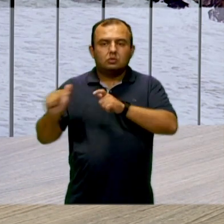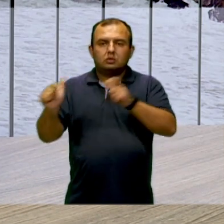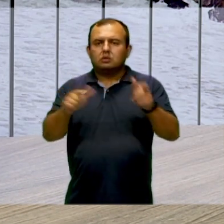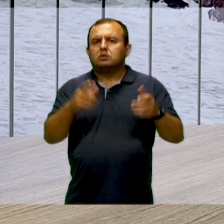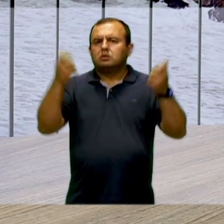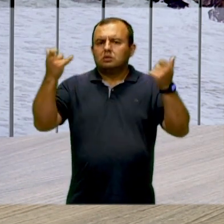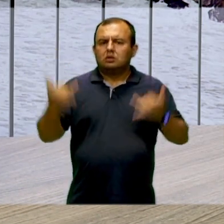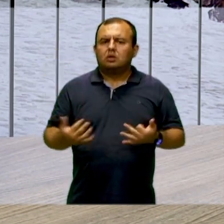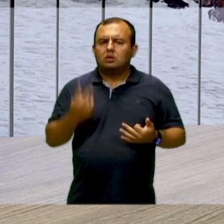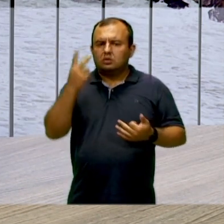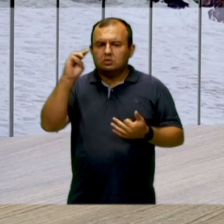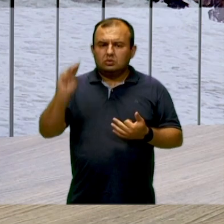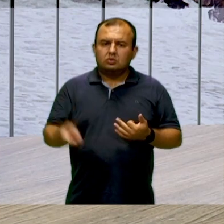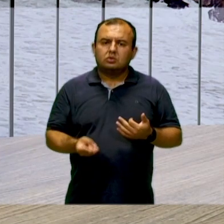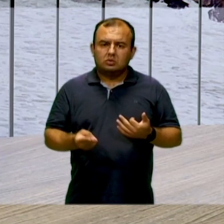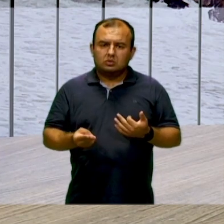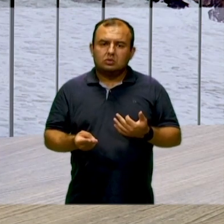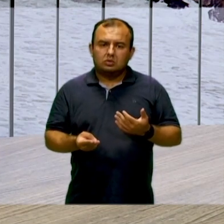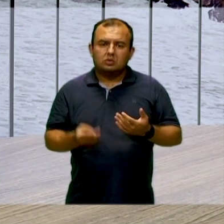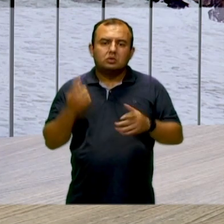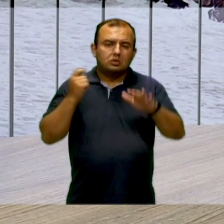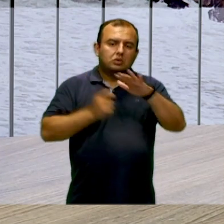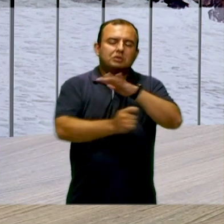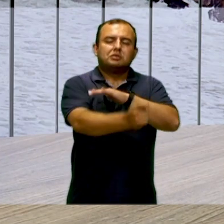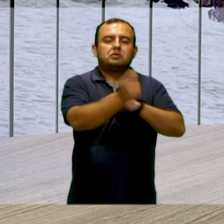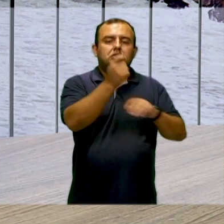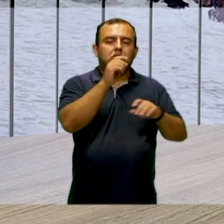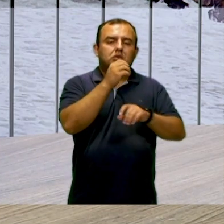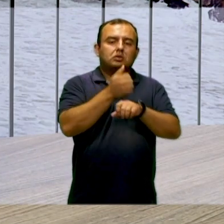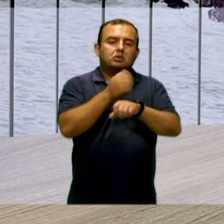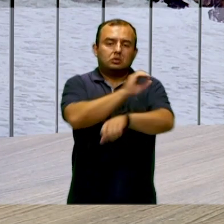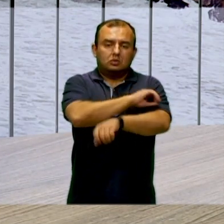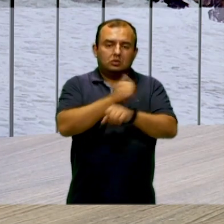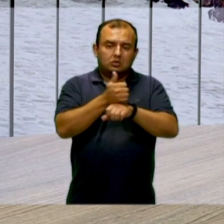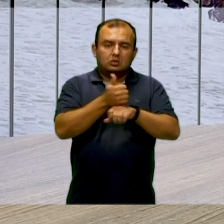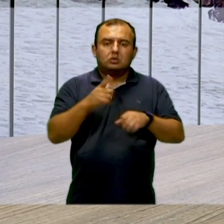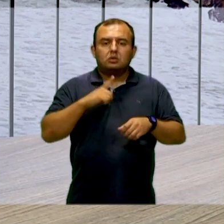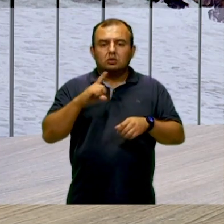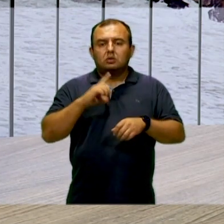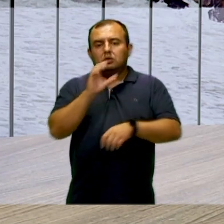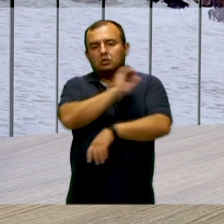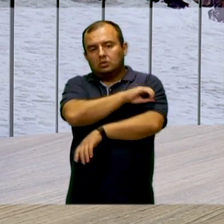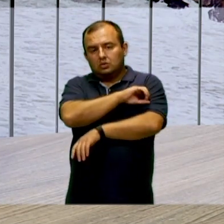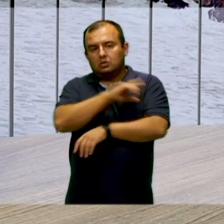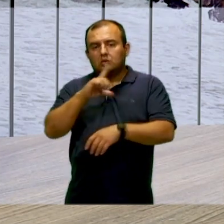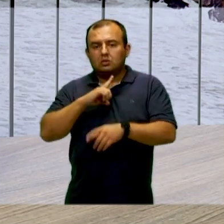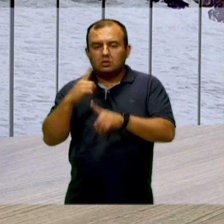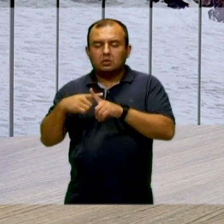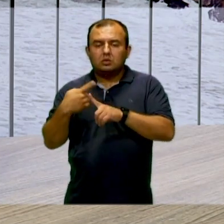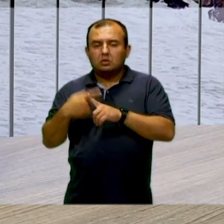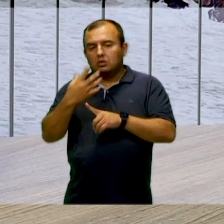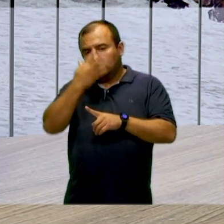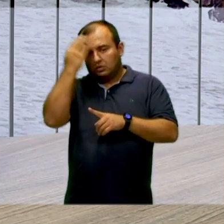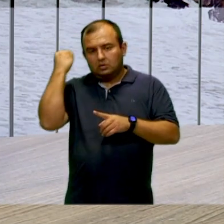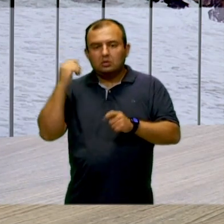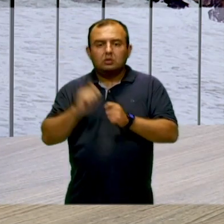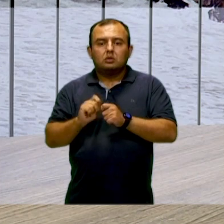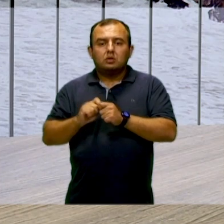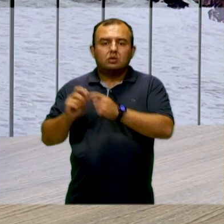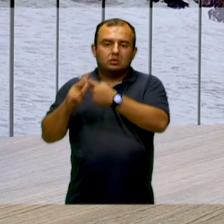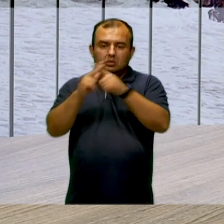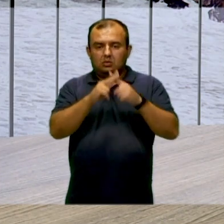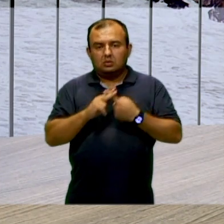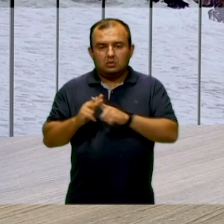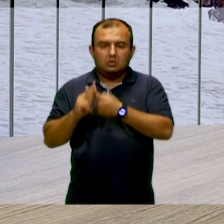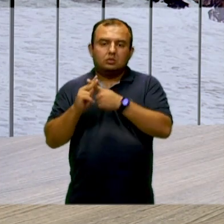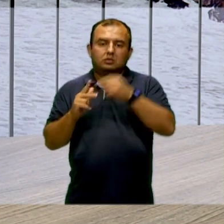comentasse, meu Deus, 2 milhões ali para ser investido nos oficineiros, tudo. Não tem dinheiro para os oficineiros porque foi esquecido de fazer a